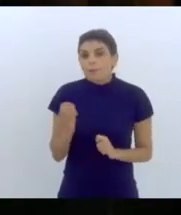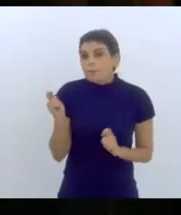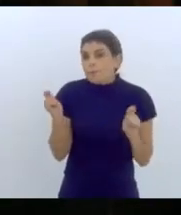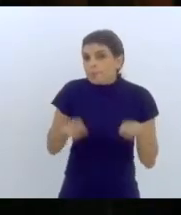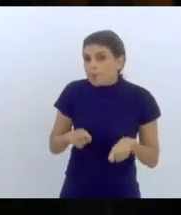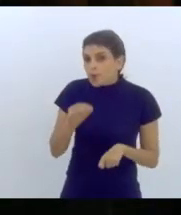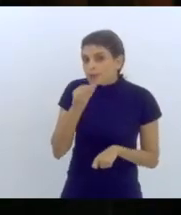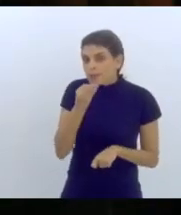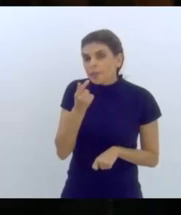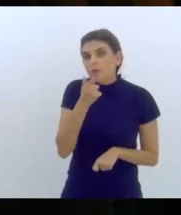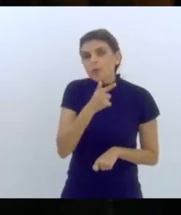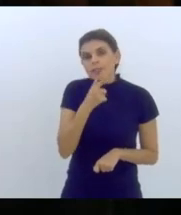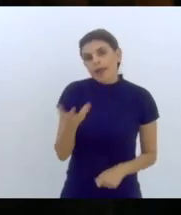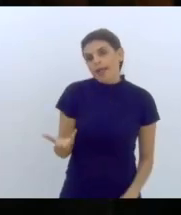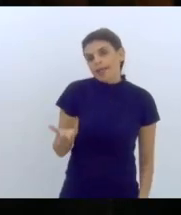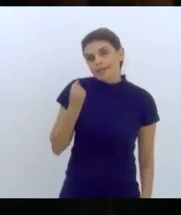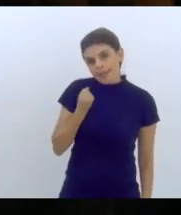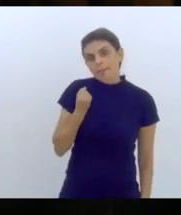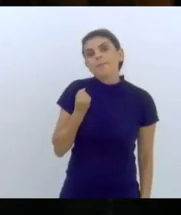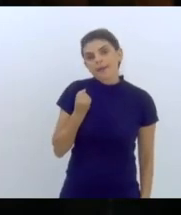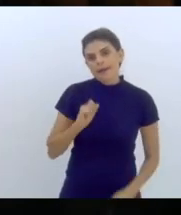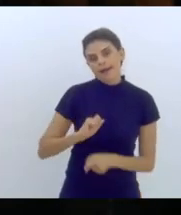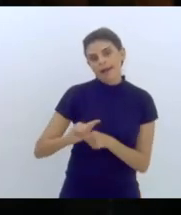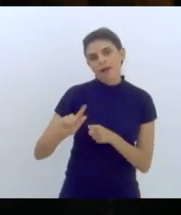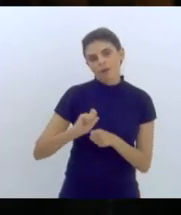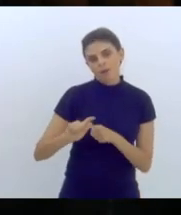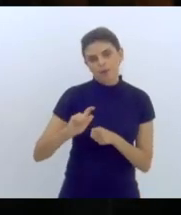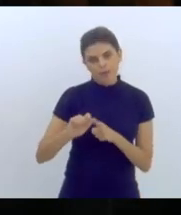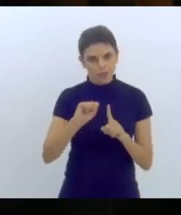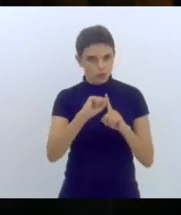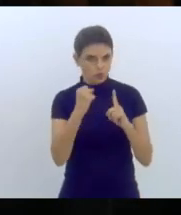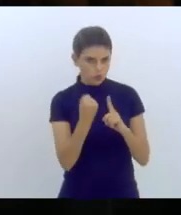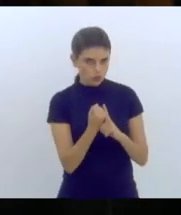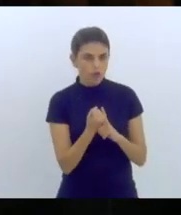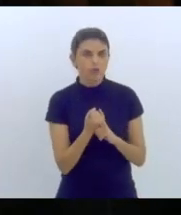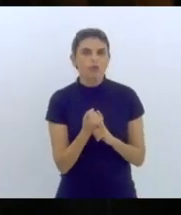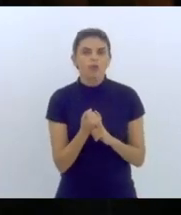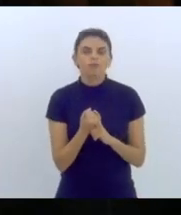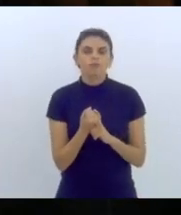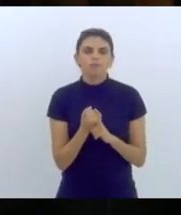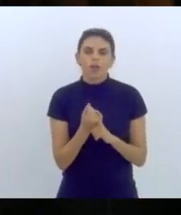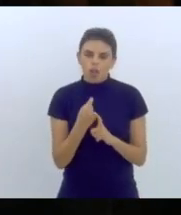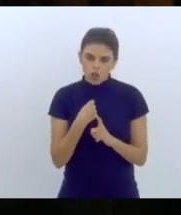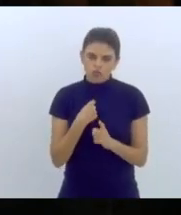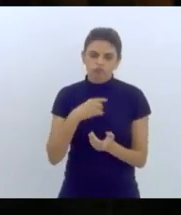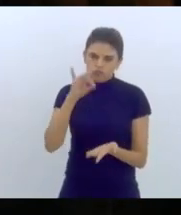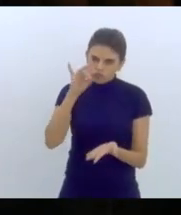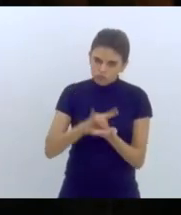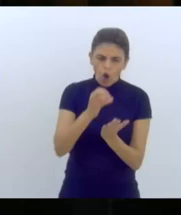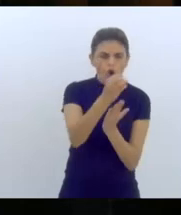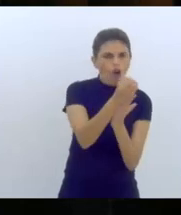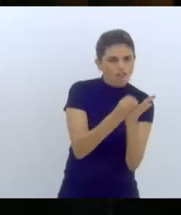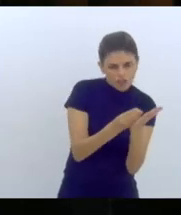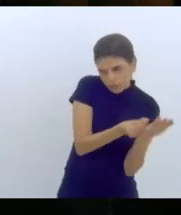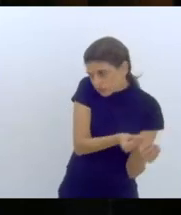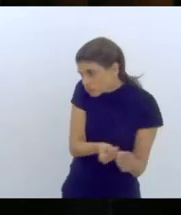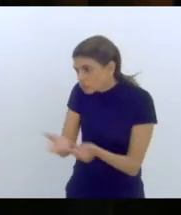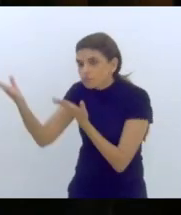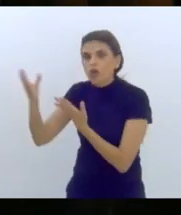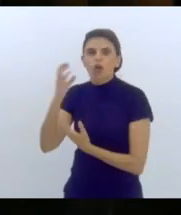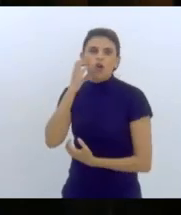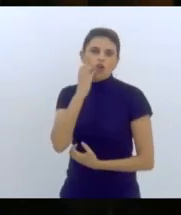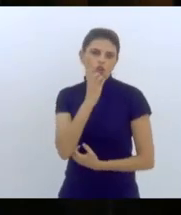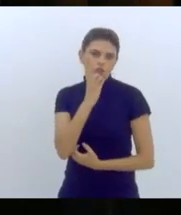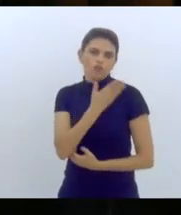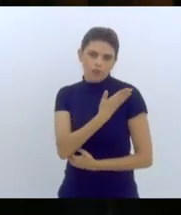possibilidade delas receberem o aluguel social. Então, assim o fiz, oficiei o governador e espero que ele tenha um